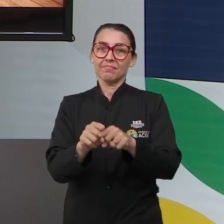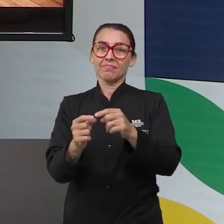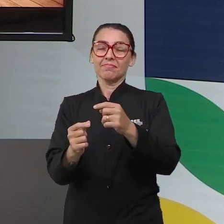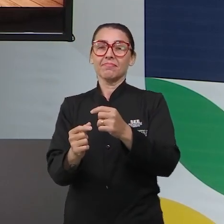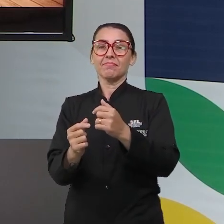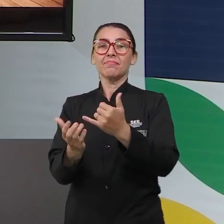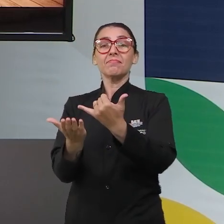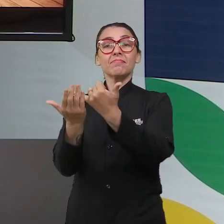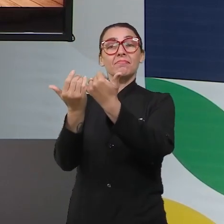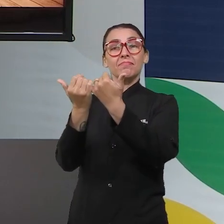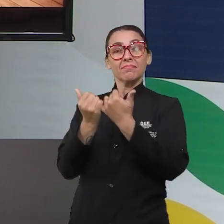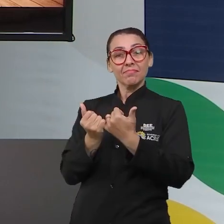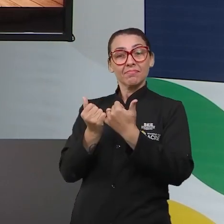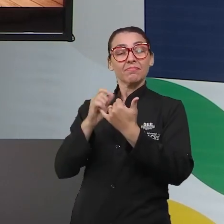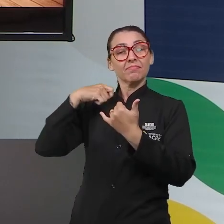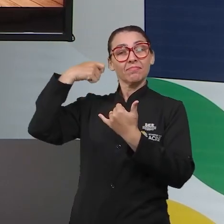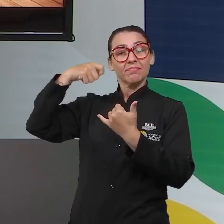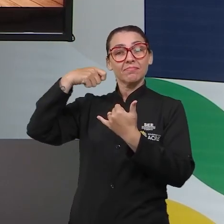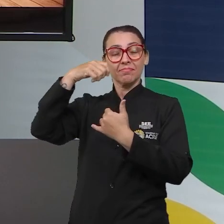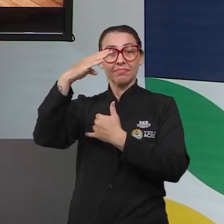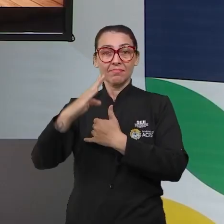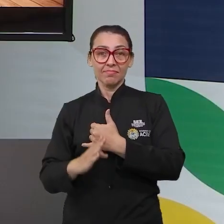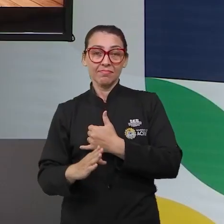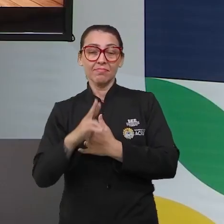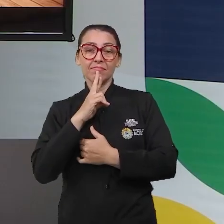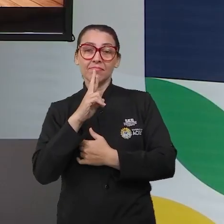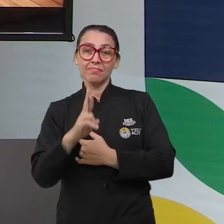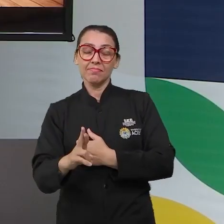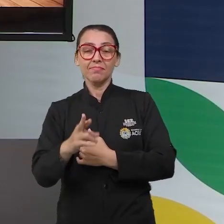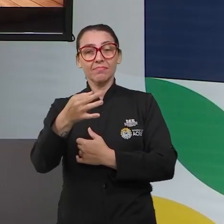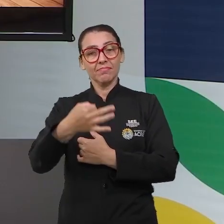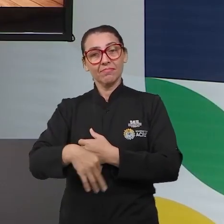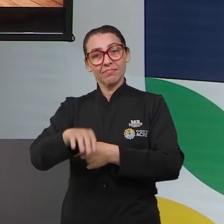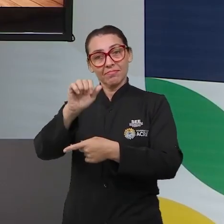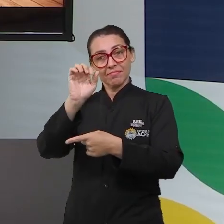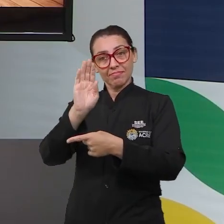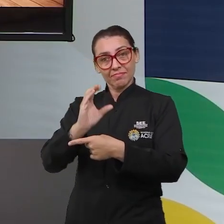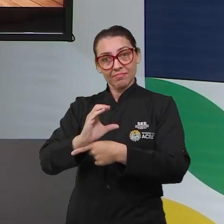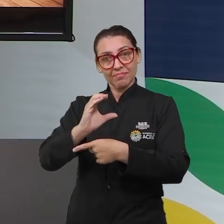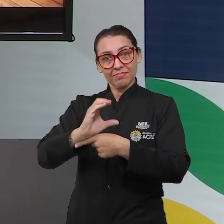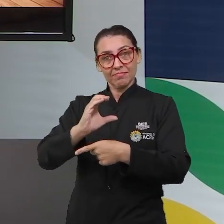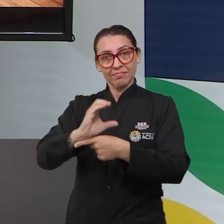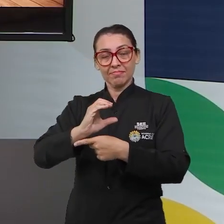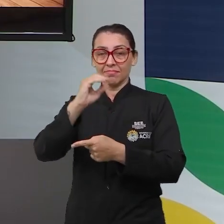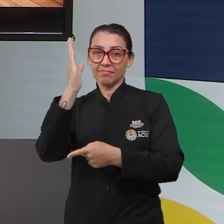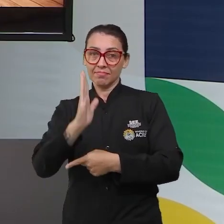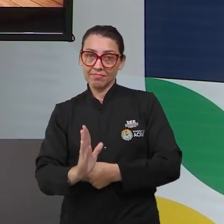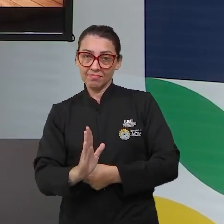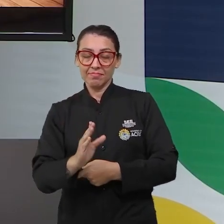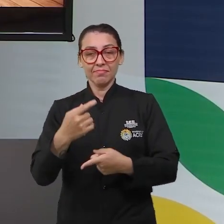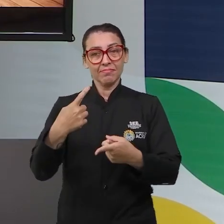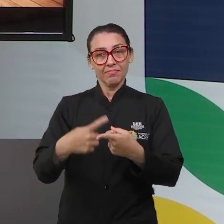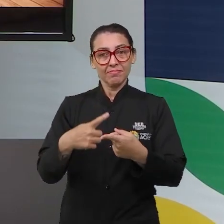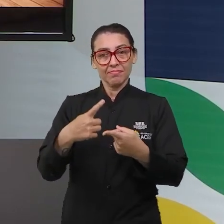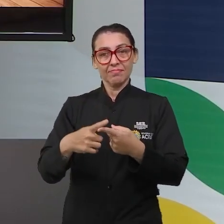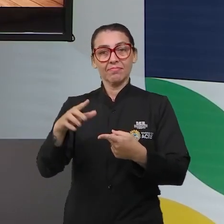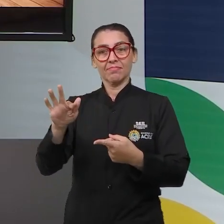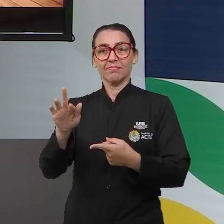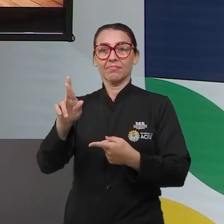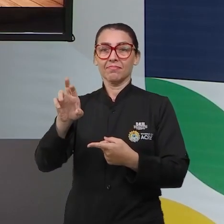patrimônio artístico brasileiro, tá bom? A resposta correta é letra C, Brasil, porque é o